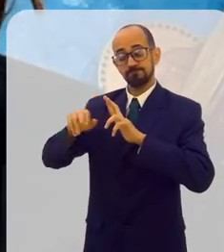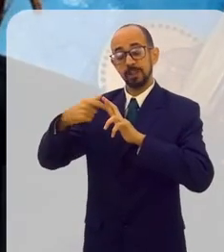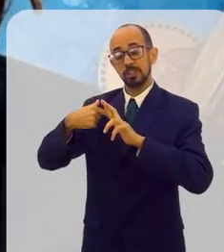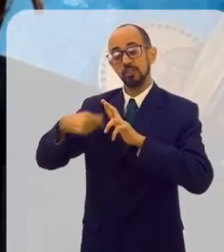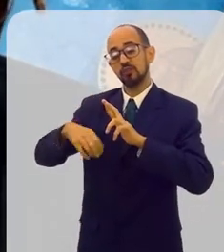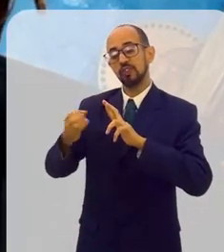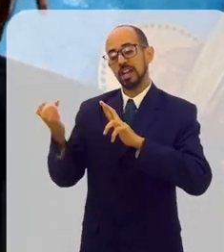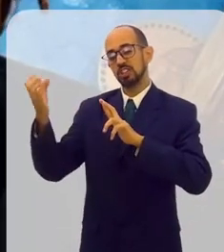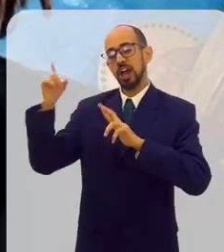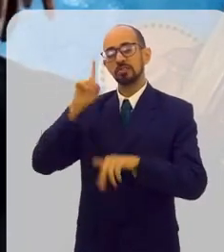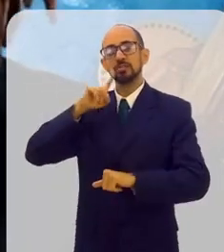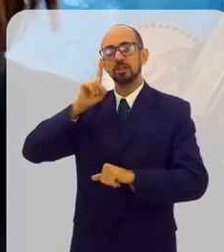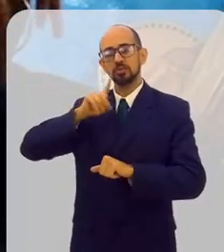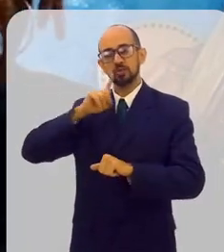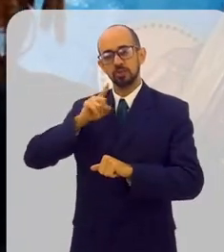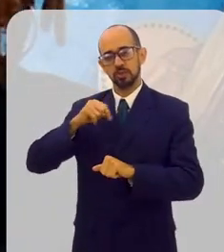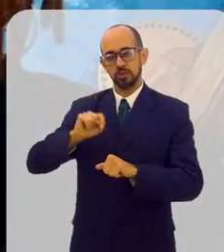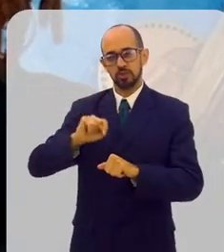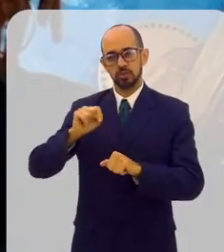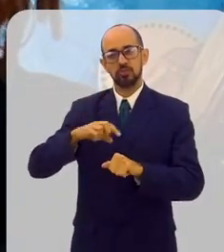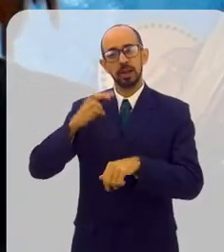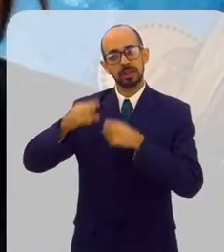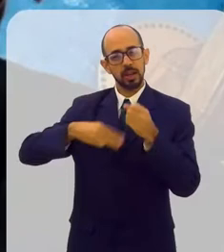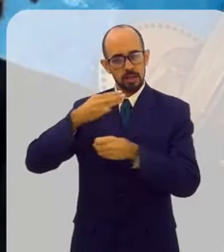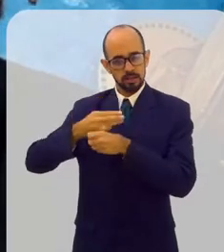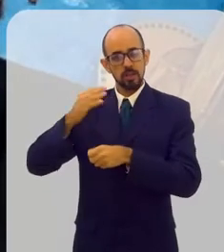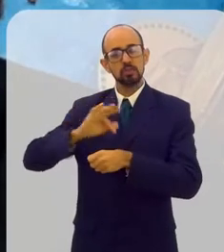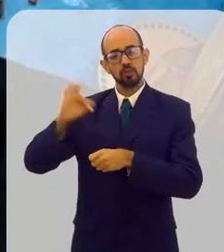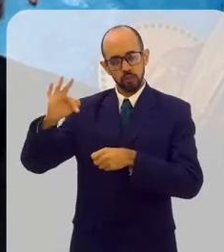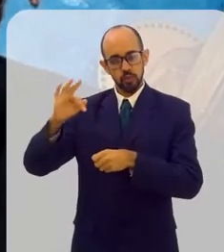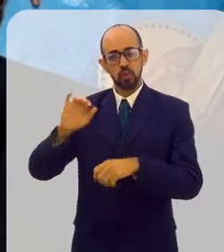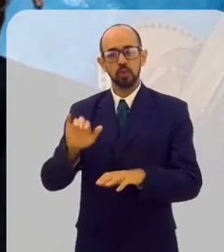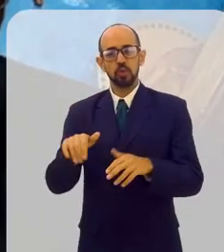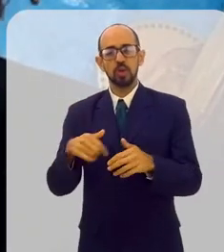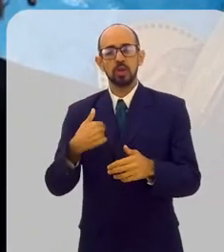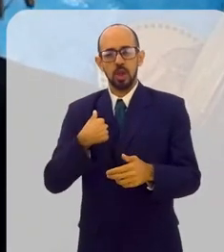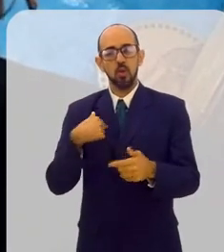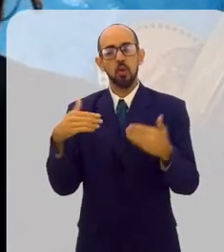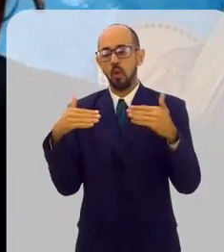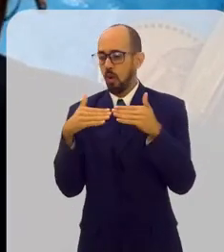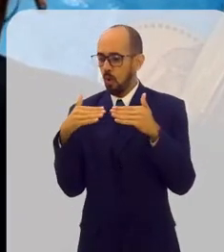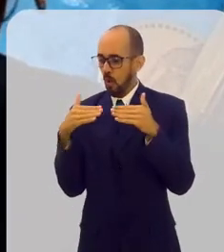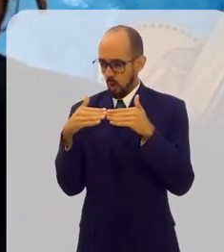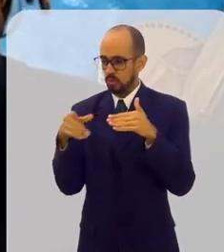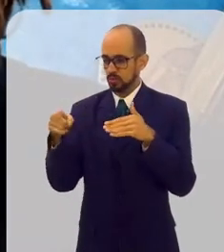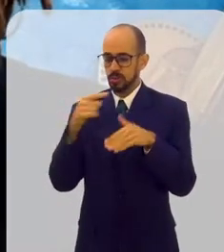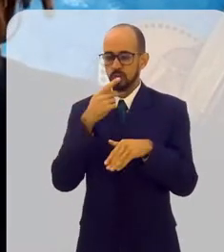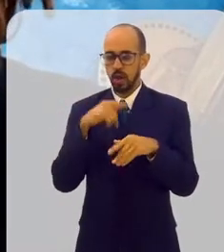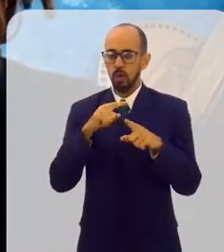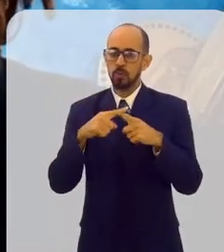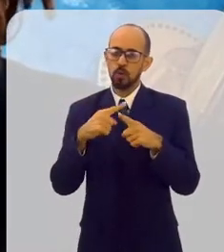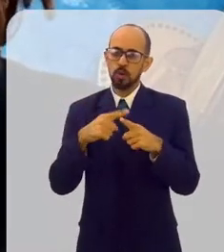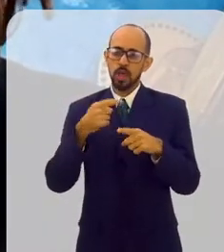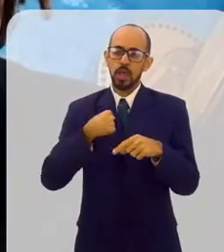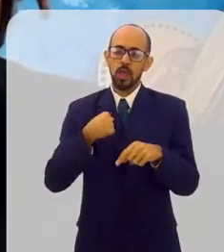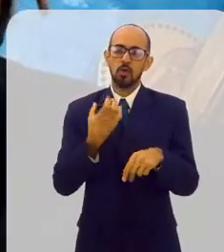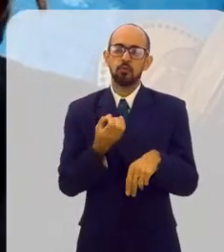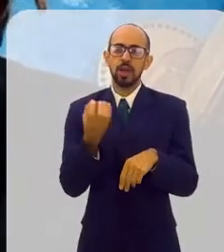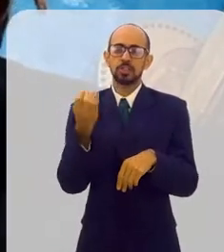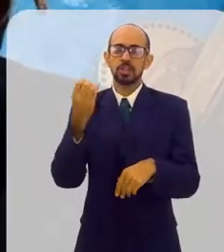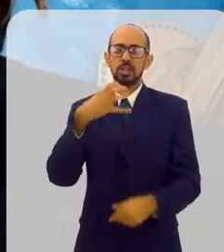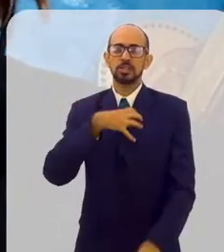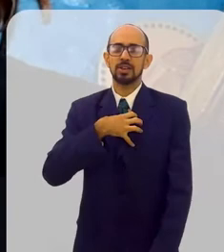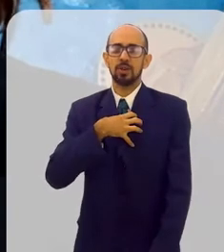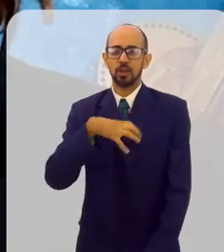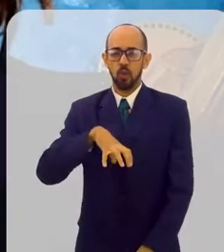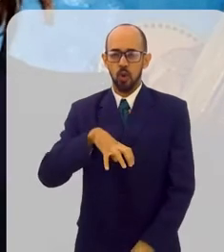e vivenciar isso ainda, né? Tá no meu plano dos próximos 3 anos. É, e eu concordo com isso, porque eu tive agora em